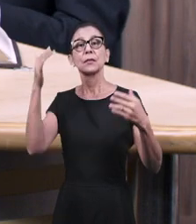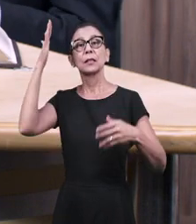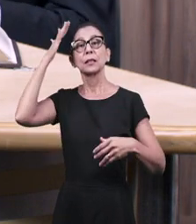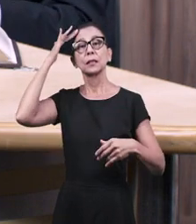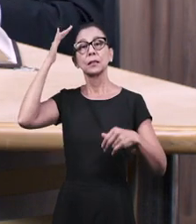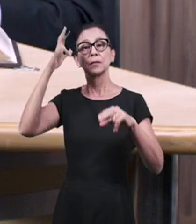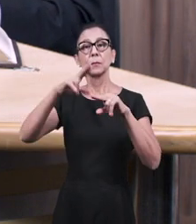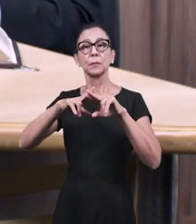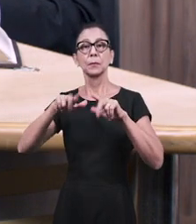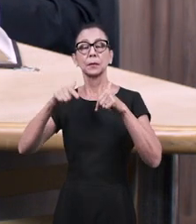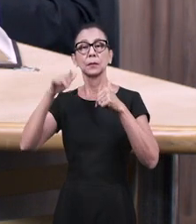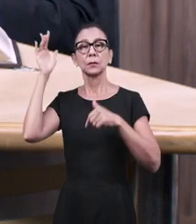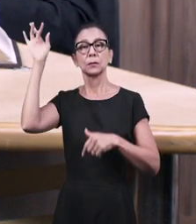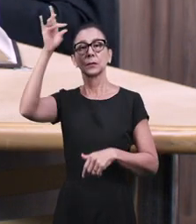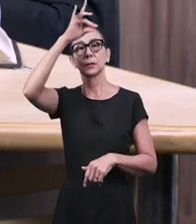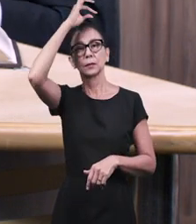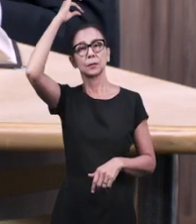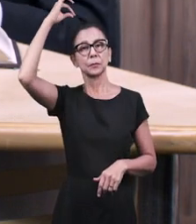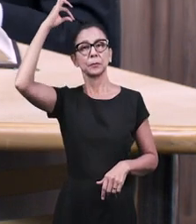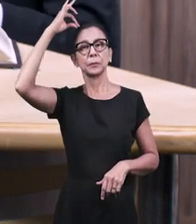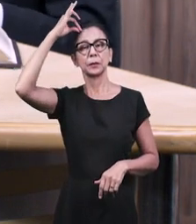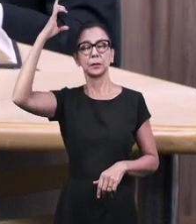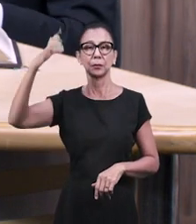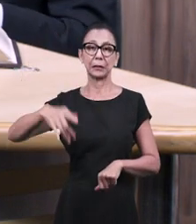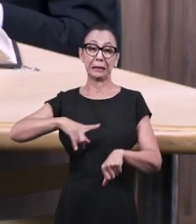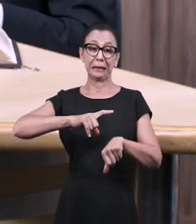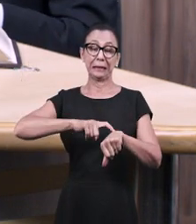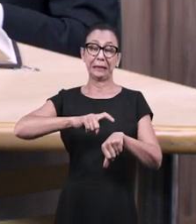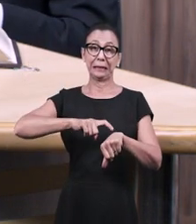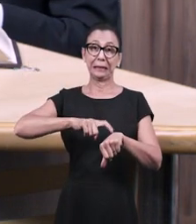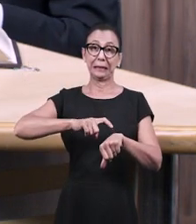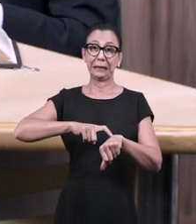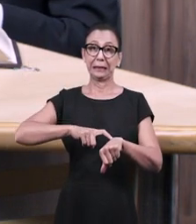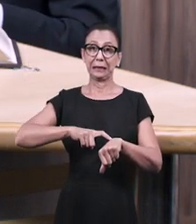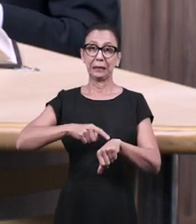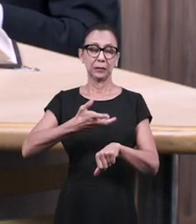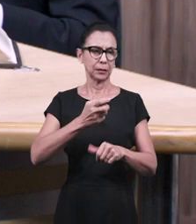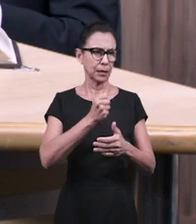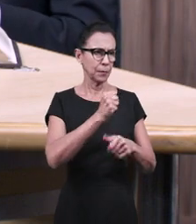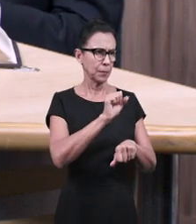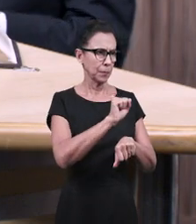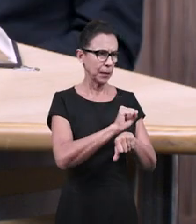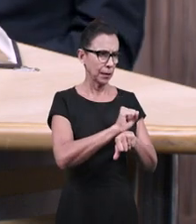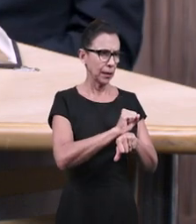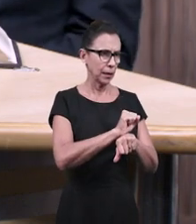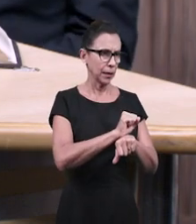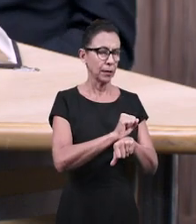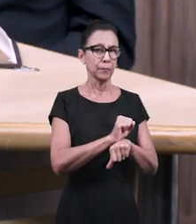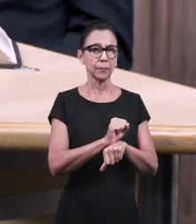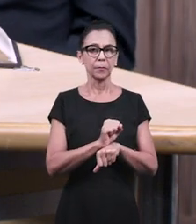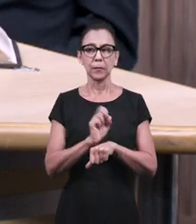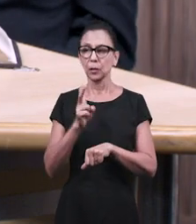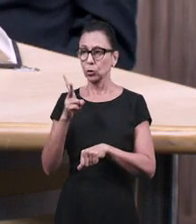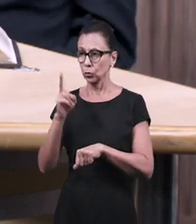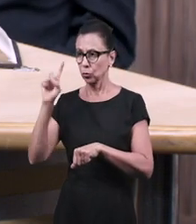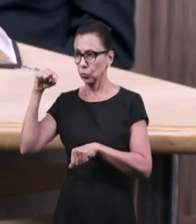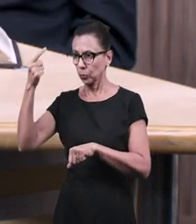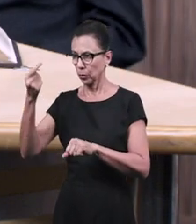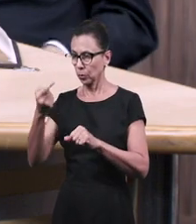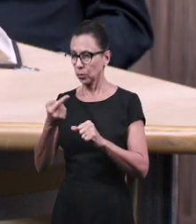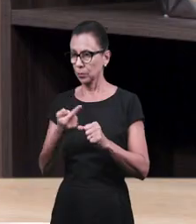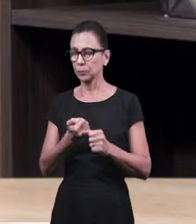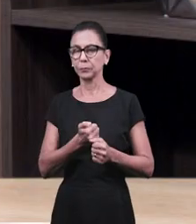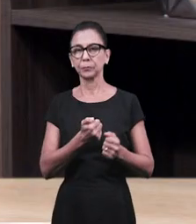Ainda, pastor José, eu não sei como é que nós estamos. Está estourado. Está estourado? Tá. Você quer parar aqui? Vamos, a gente continua na próxima edição. Sim. Tá então, certo? Tá